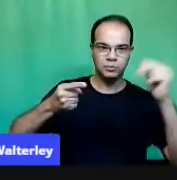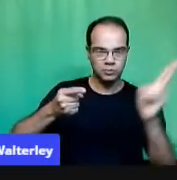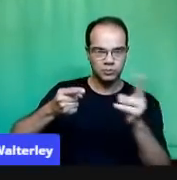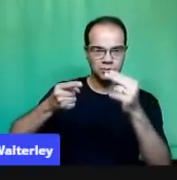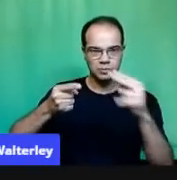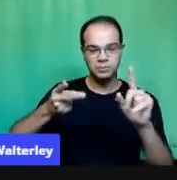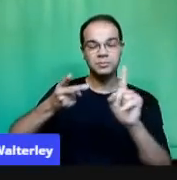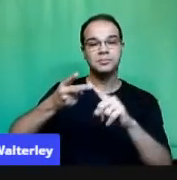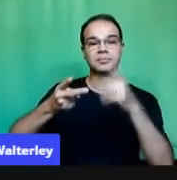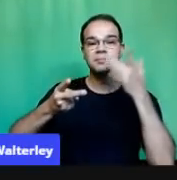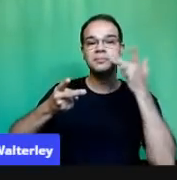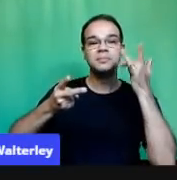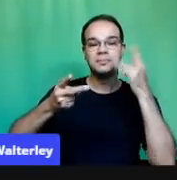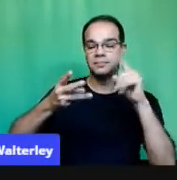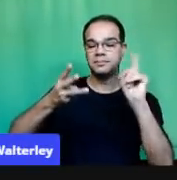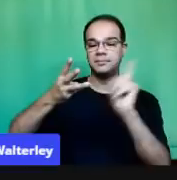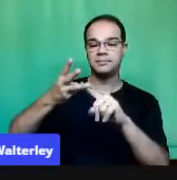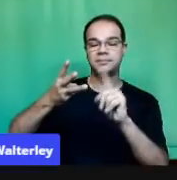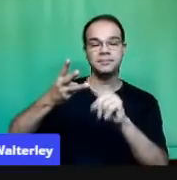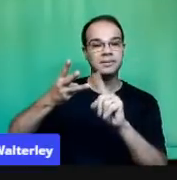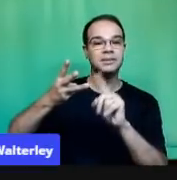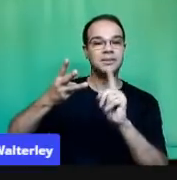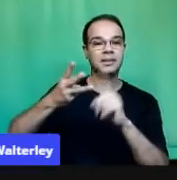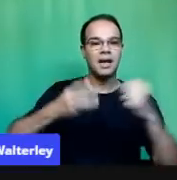as artes visuais.